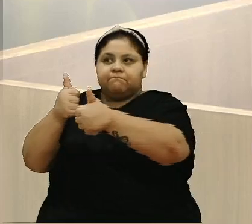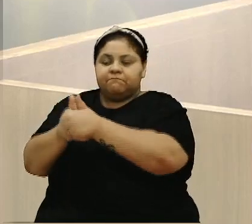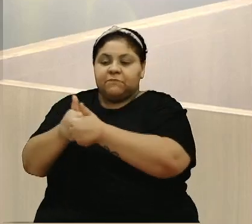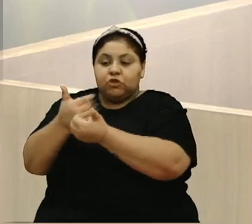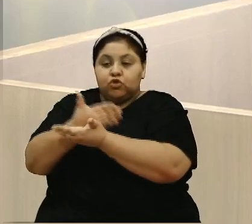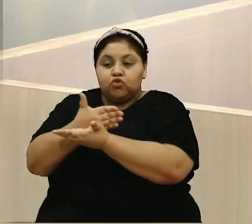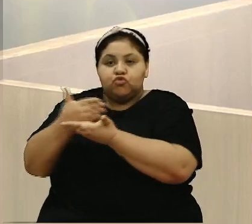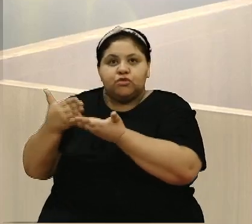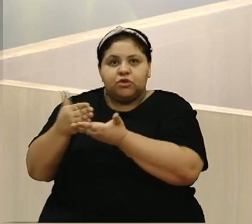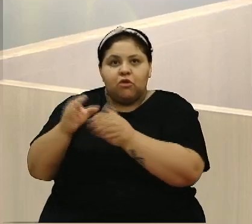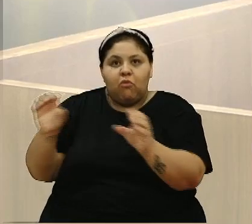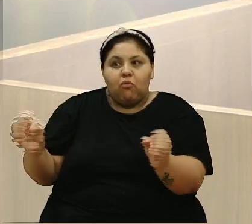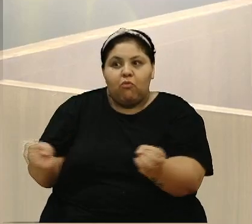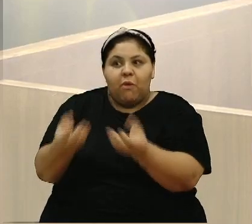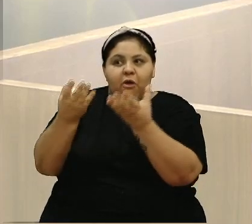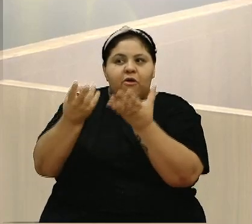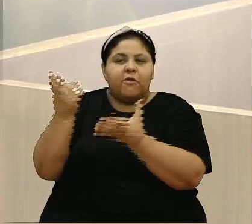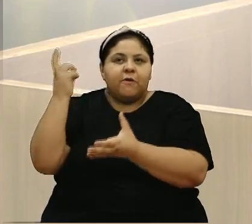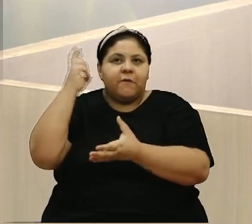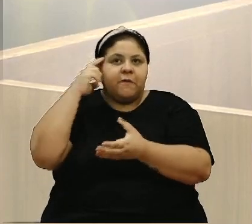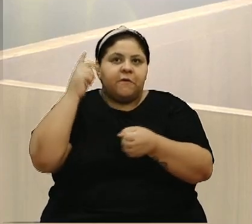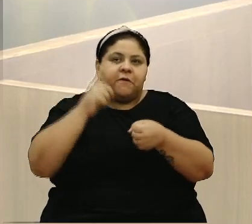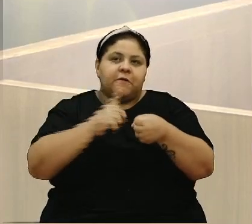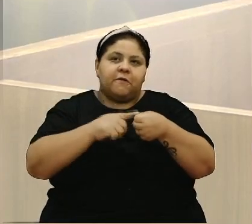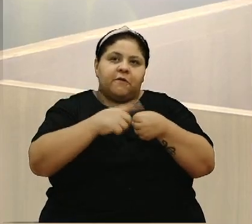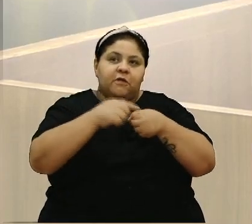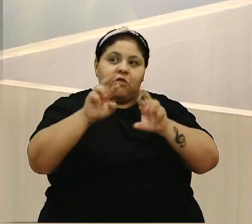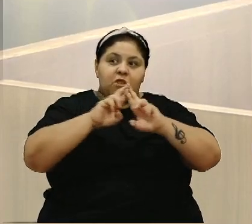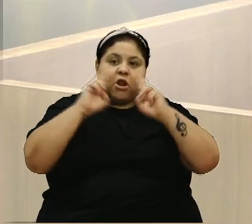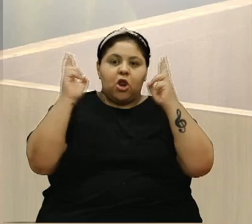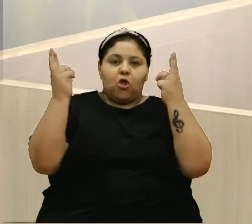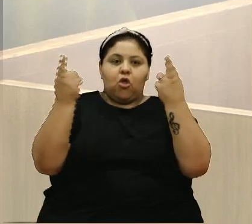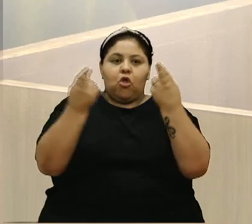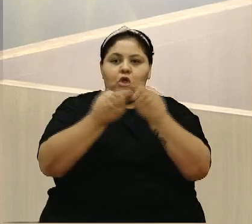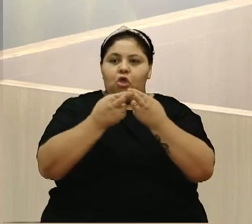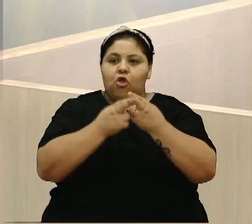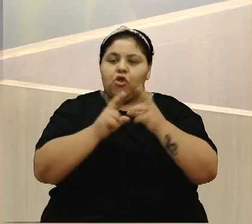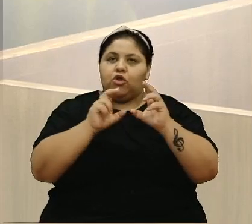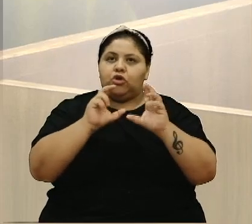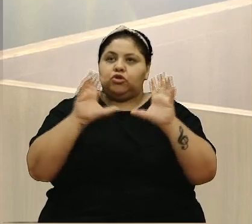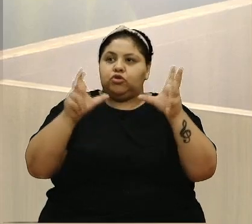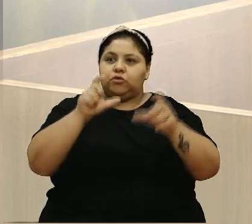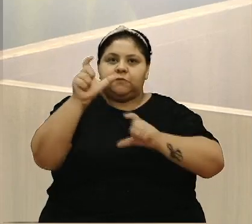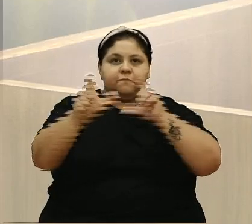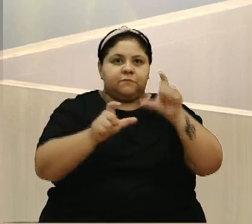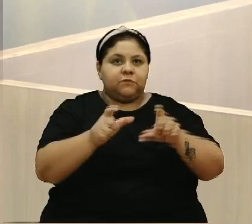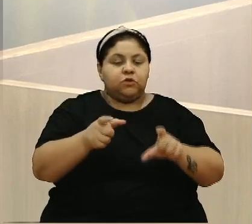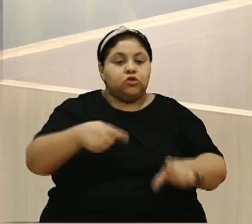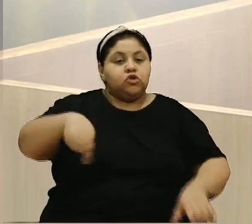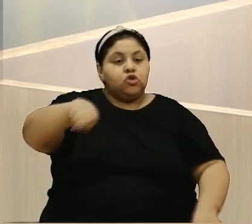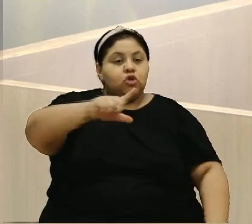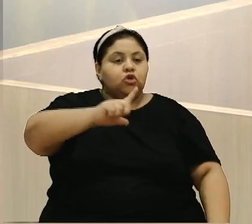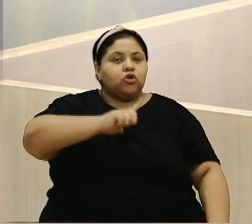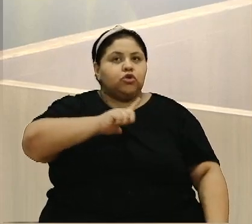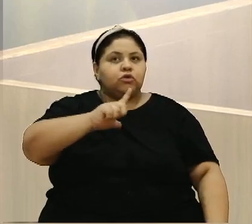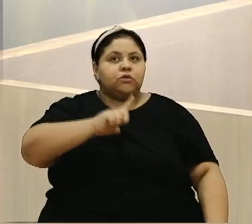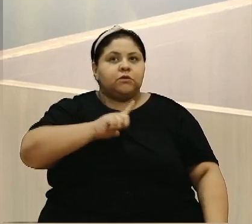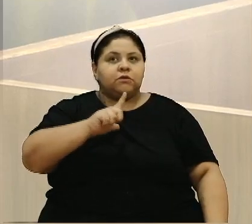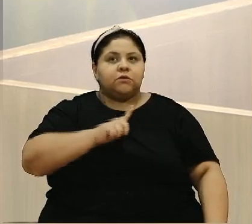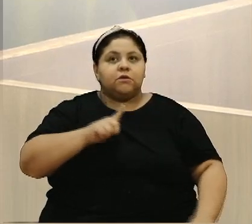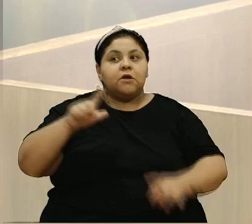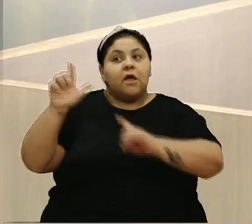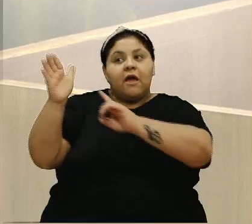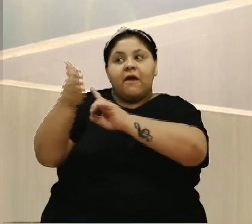maior evento cultural da cidade, diria assim, porque reúne todas as expressões, nós temos que erguer a